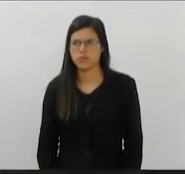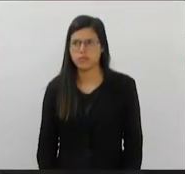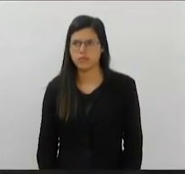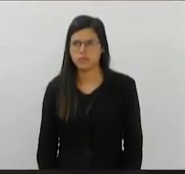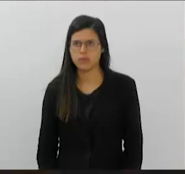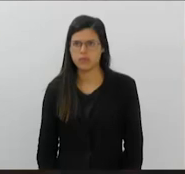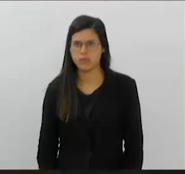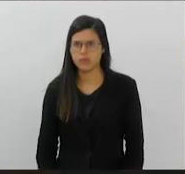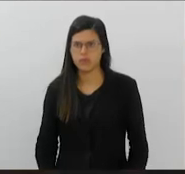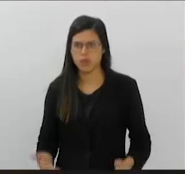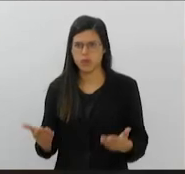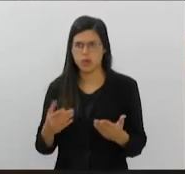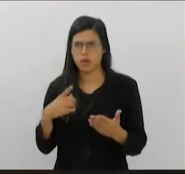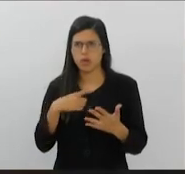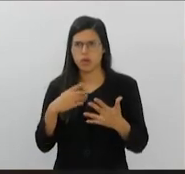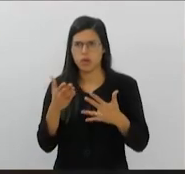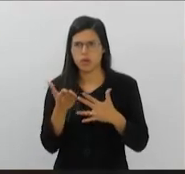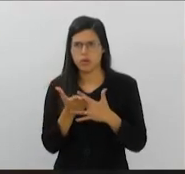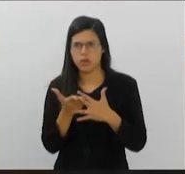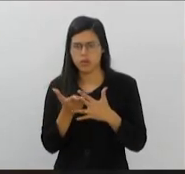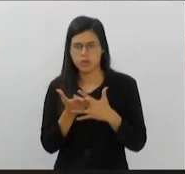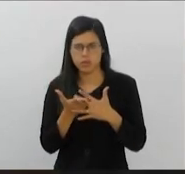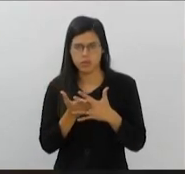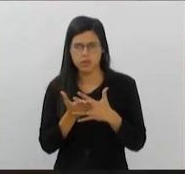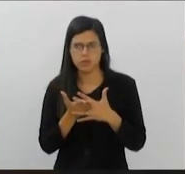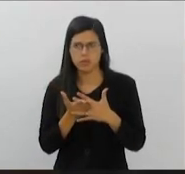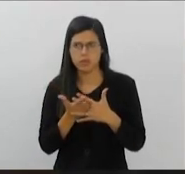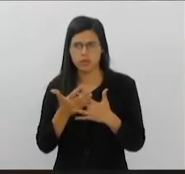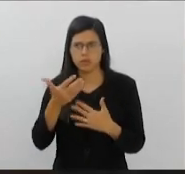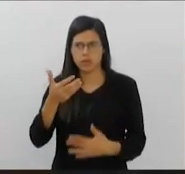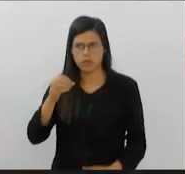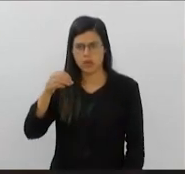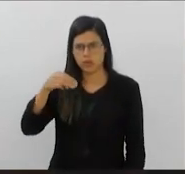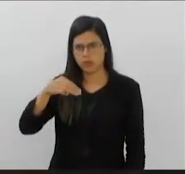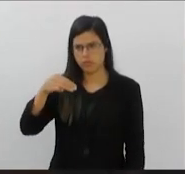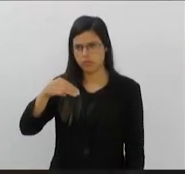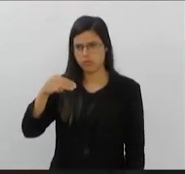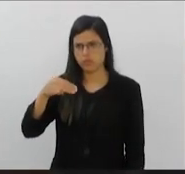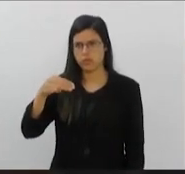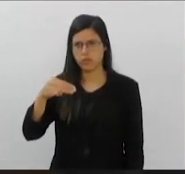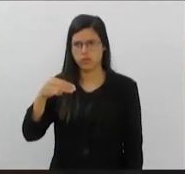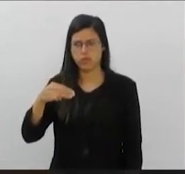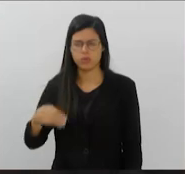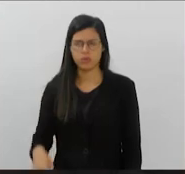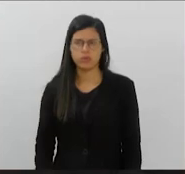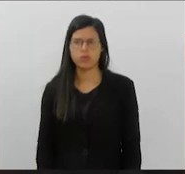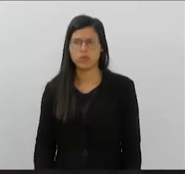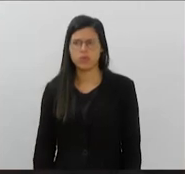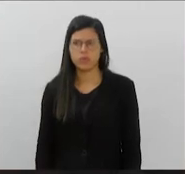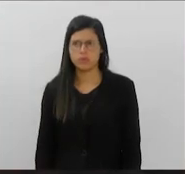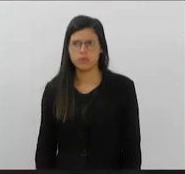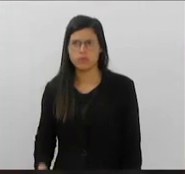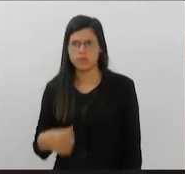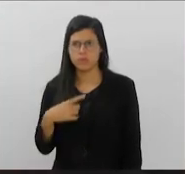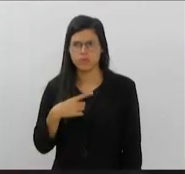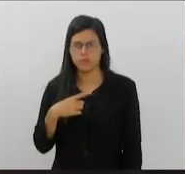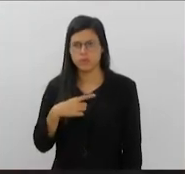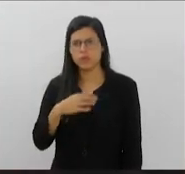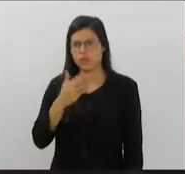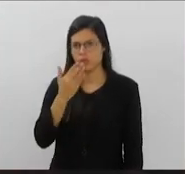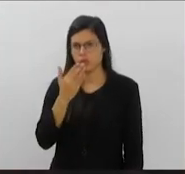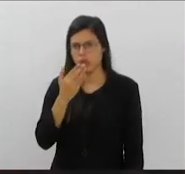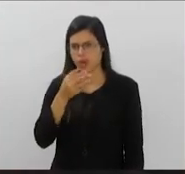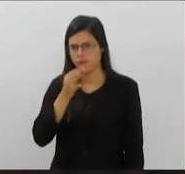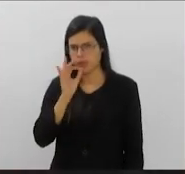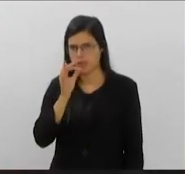Agora nós vamos ter um intervalo de 10 minutos. Temos um coffee break aqui fora.